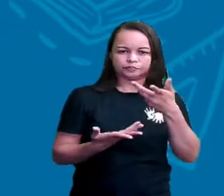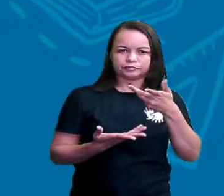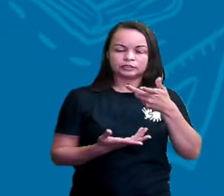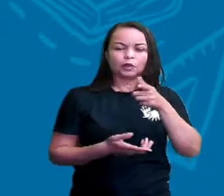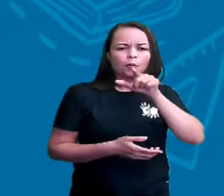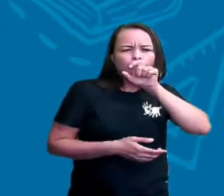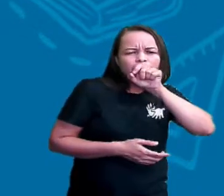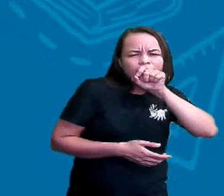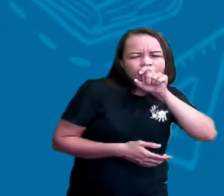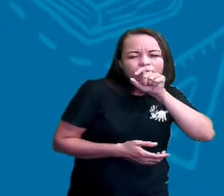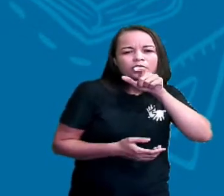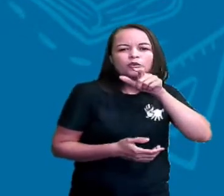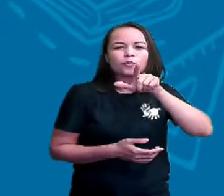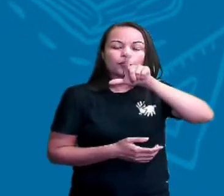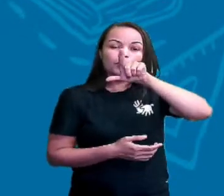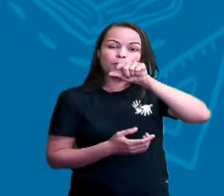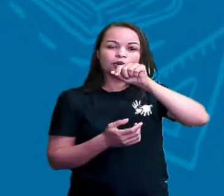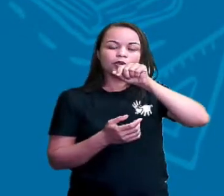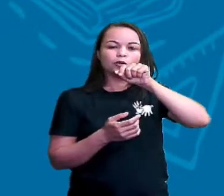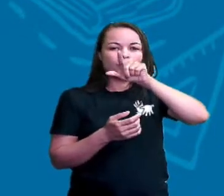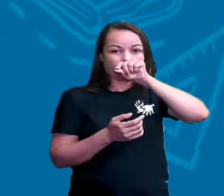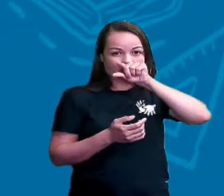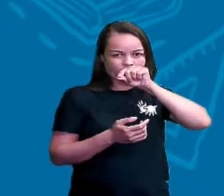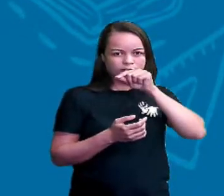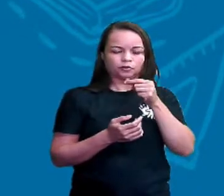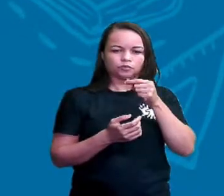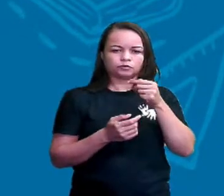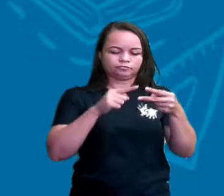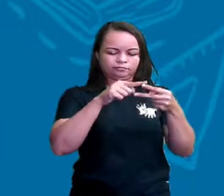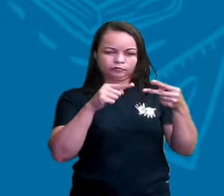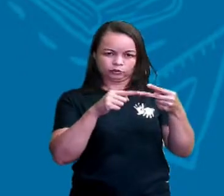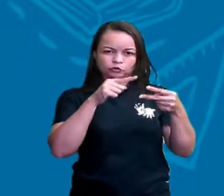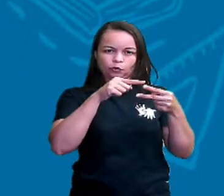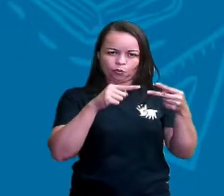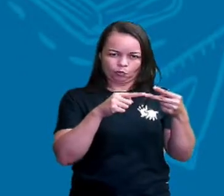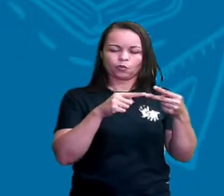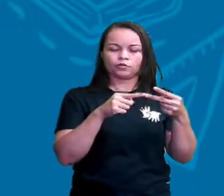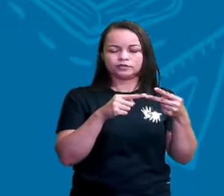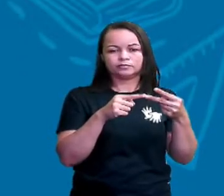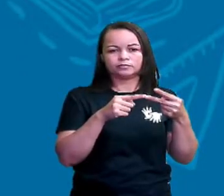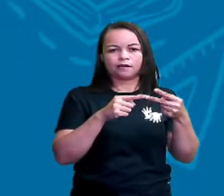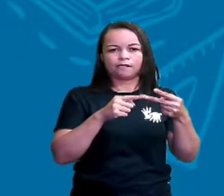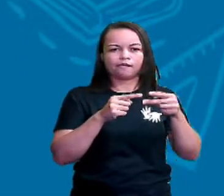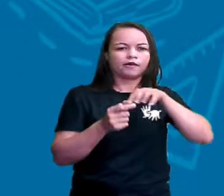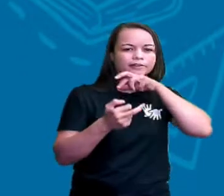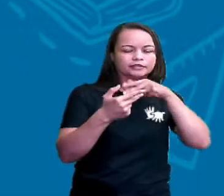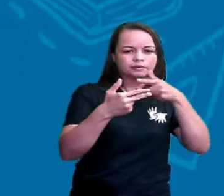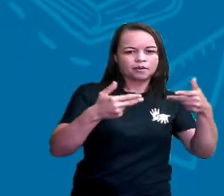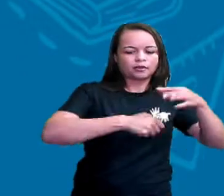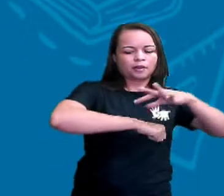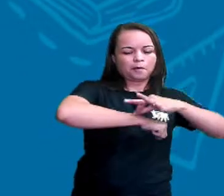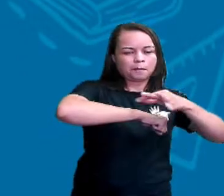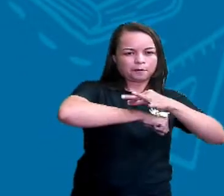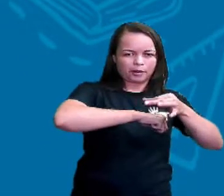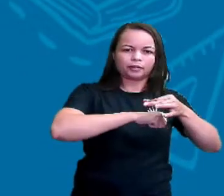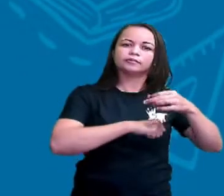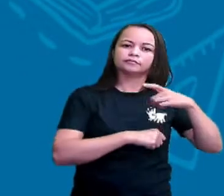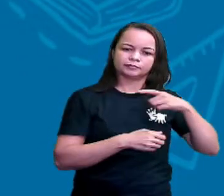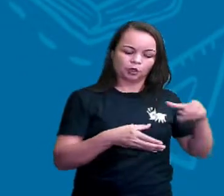e o pássaro são dois animais, né, que possuem penas, tá certo? Então a gente pode colocar eles dentro desse mesmo